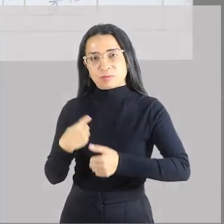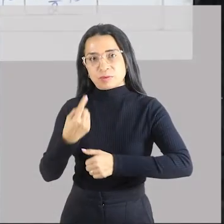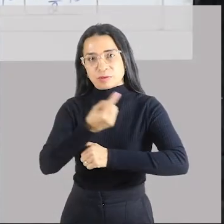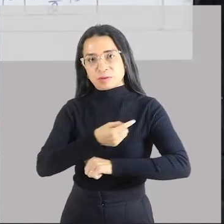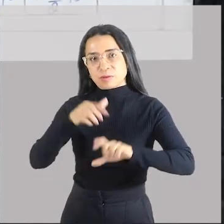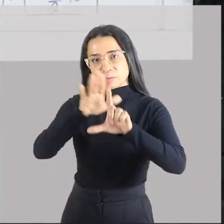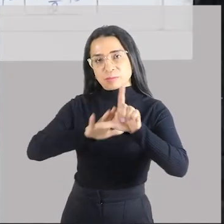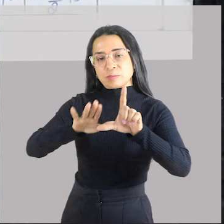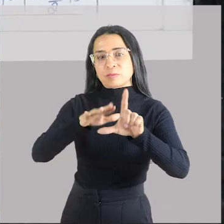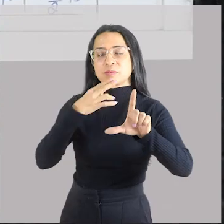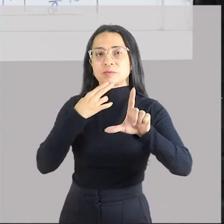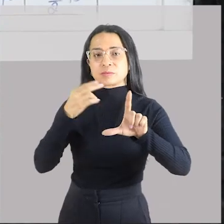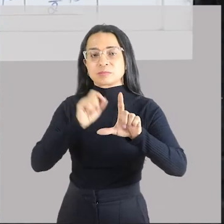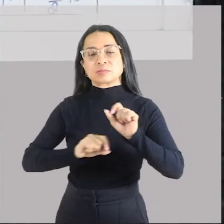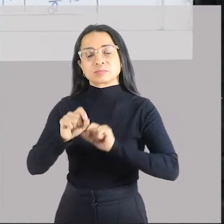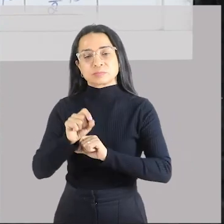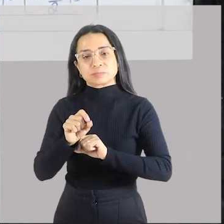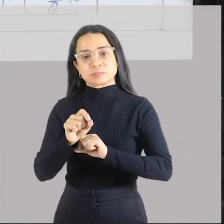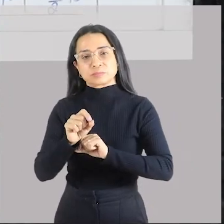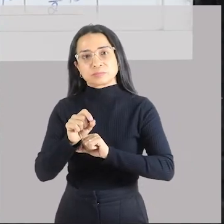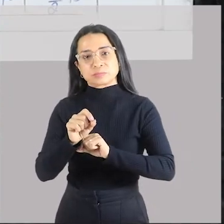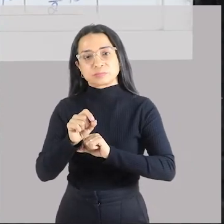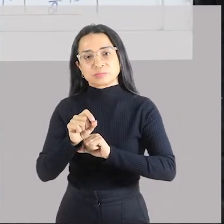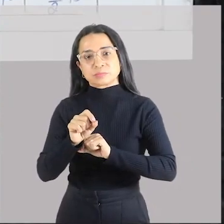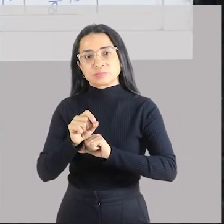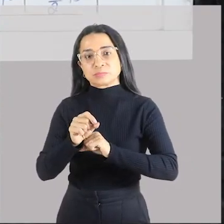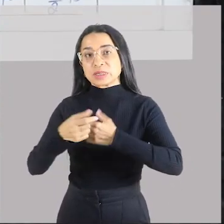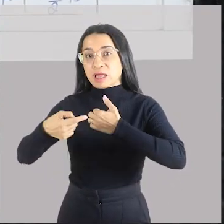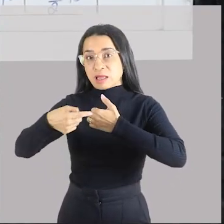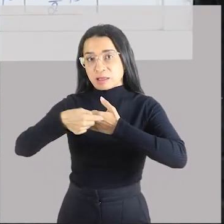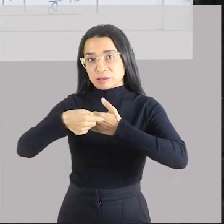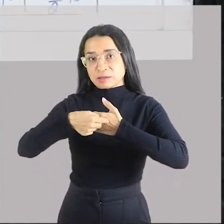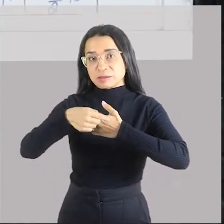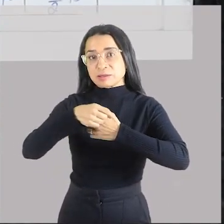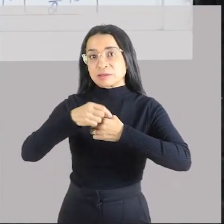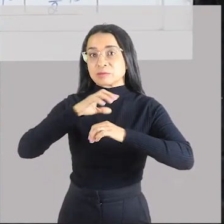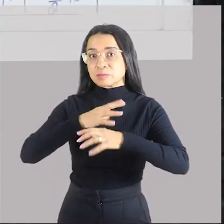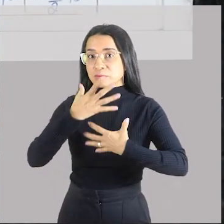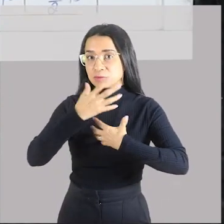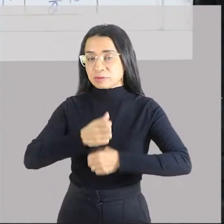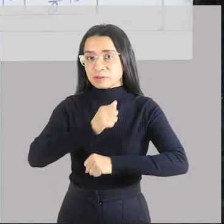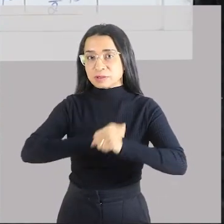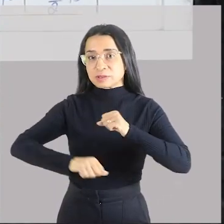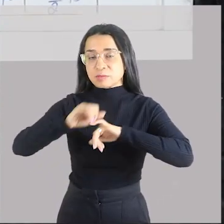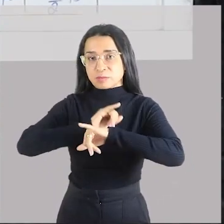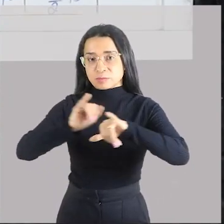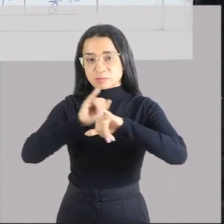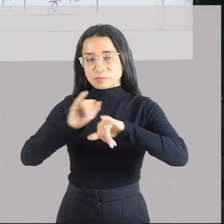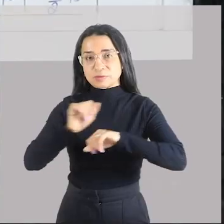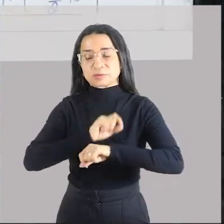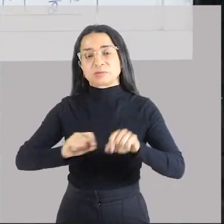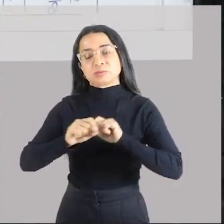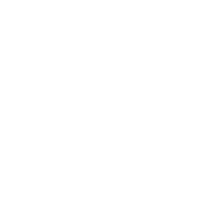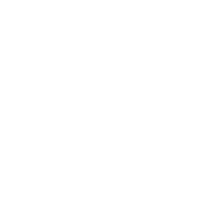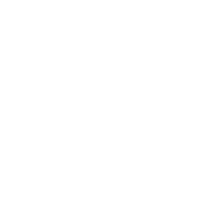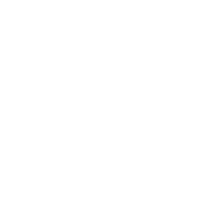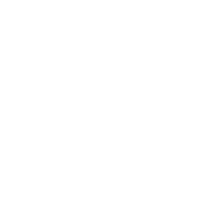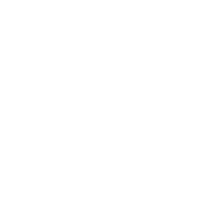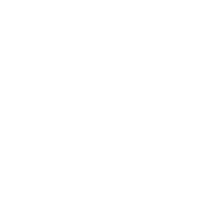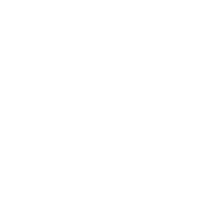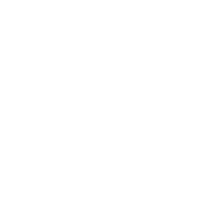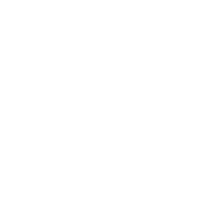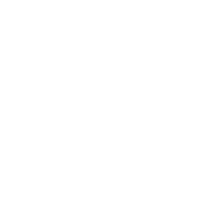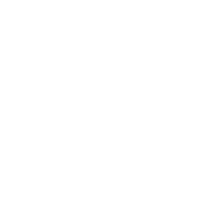na plataforma Gonçalves Dias, né? Clique lá no sininho para receber as nossas notificações, ok? Valeu, turma, até a próxima.